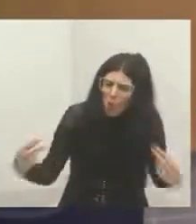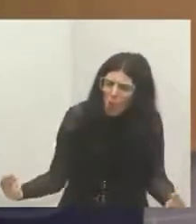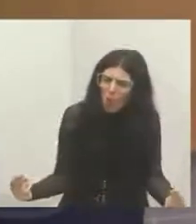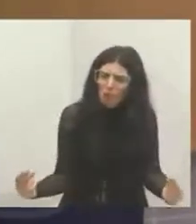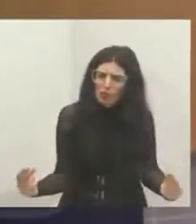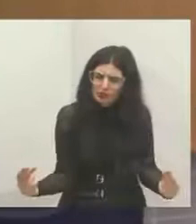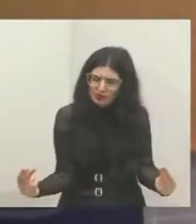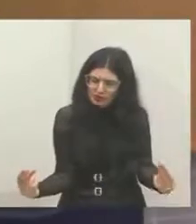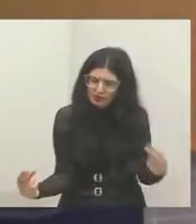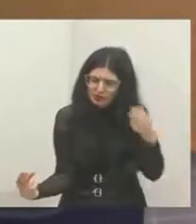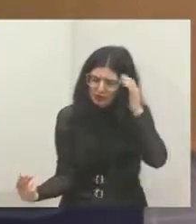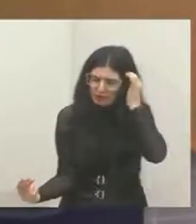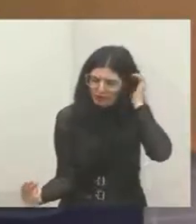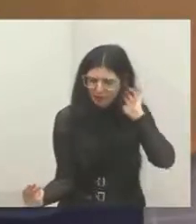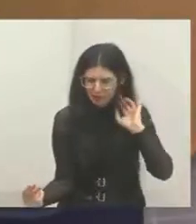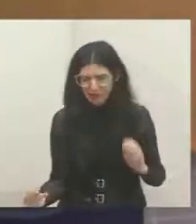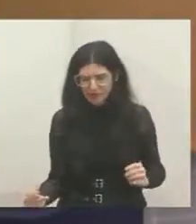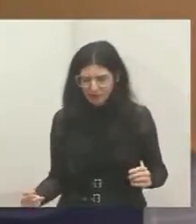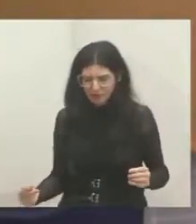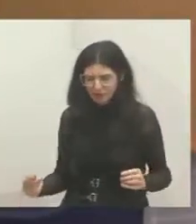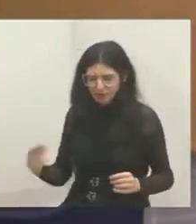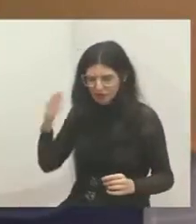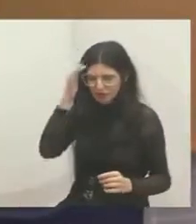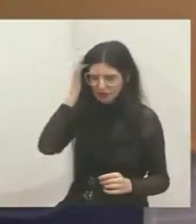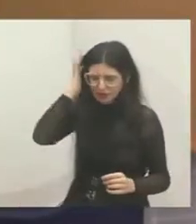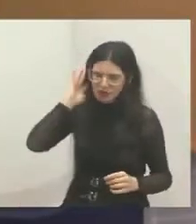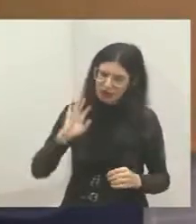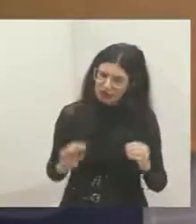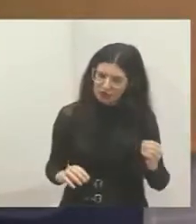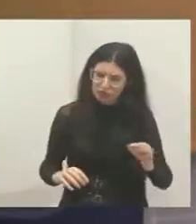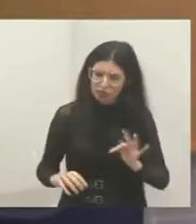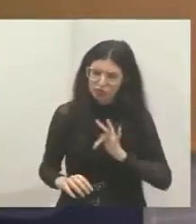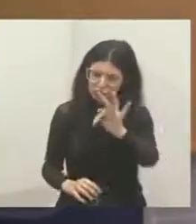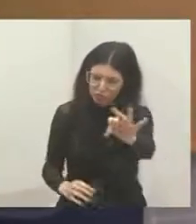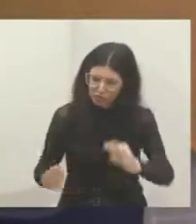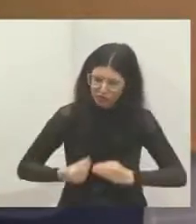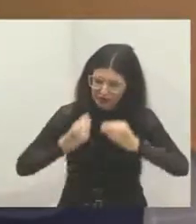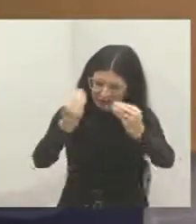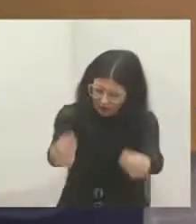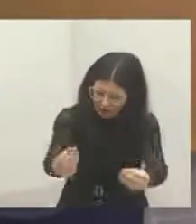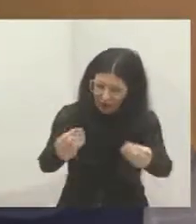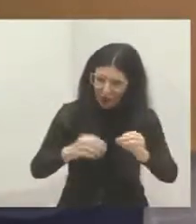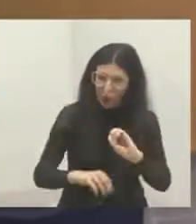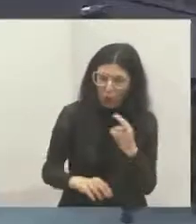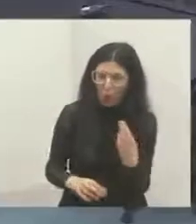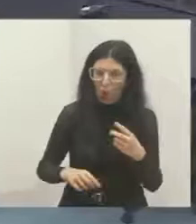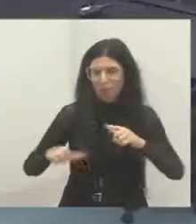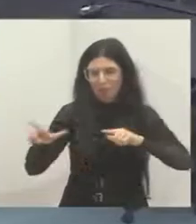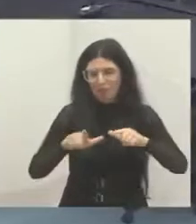serviço prestado. Acho que eu respondi. Perfeito. Obrigada. Nada.